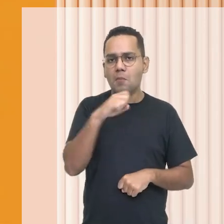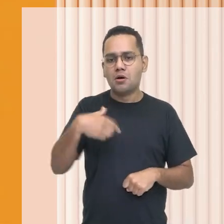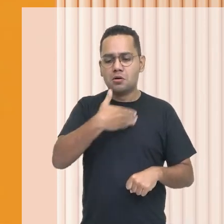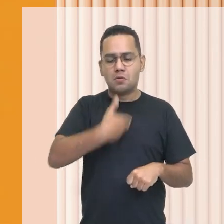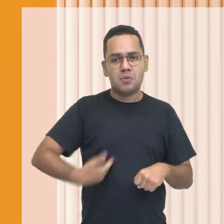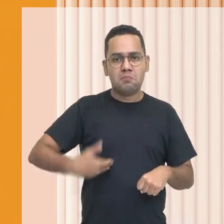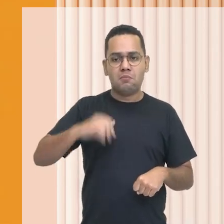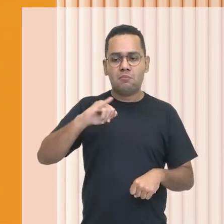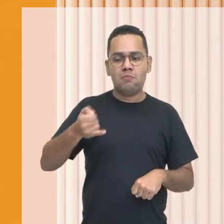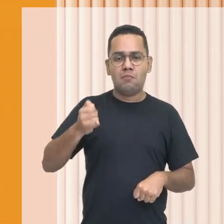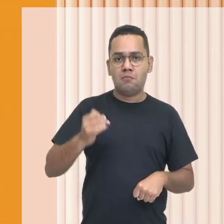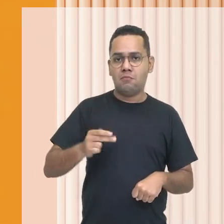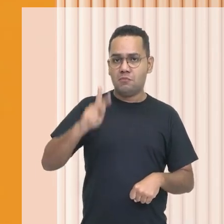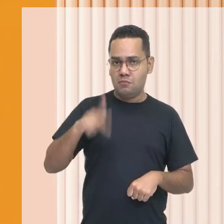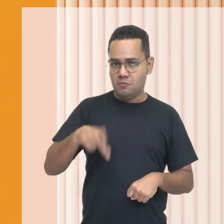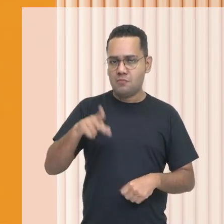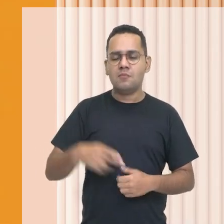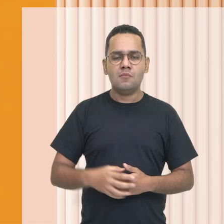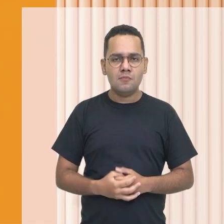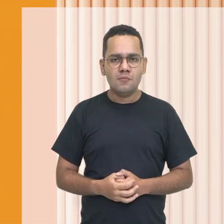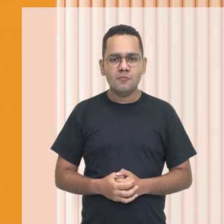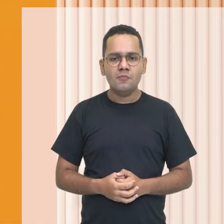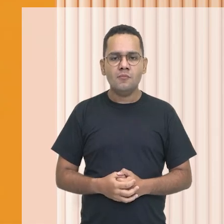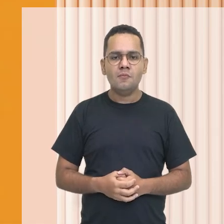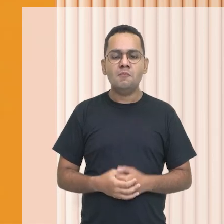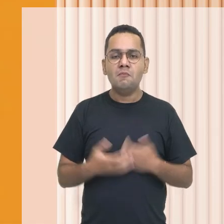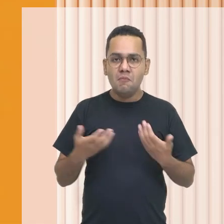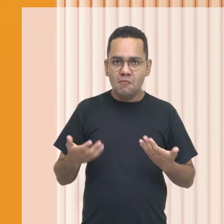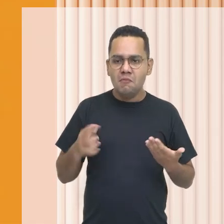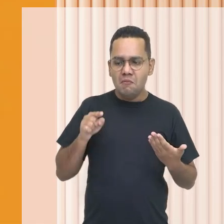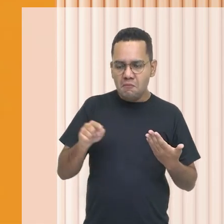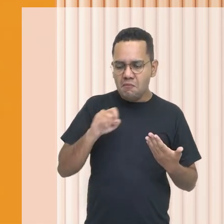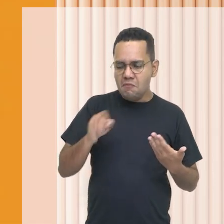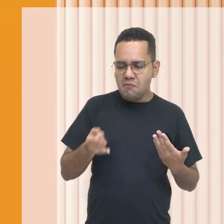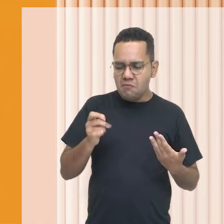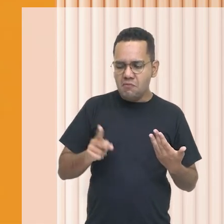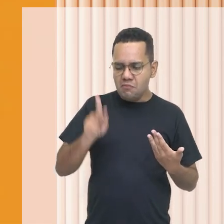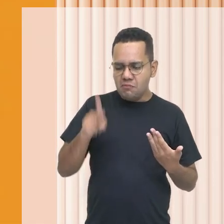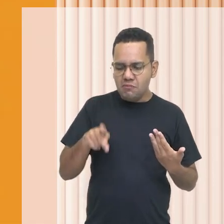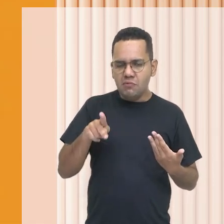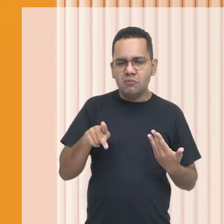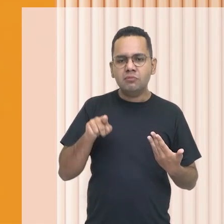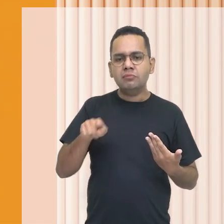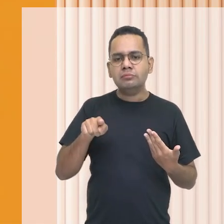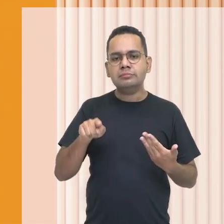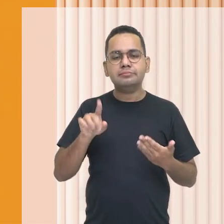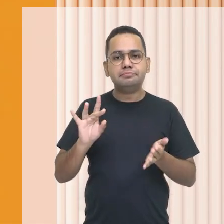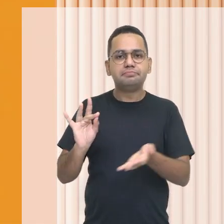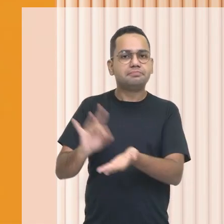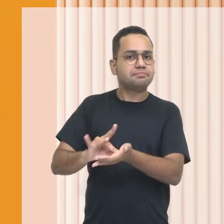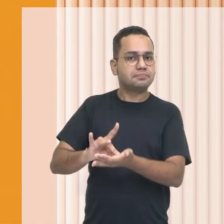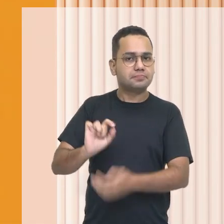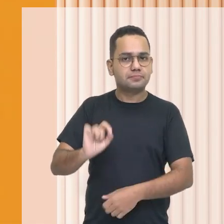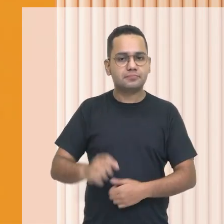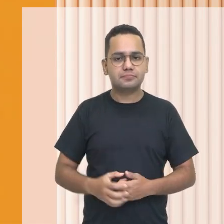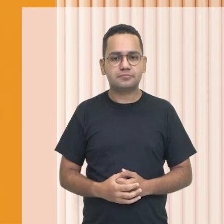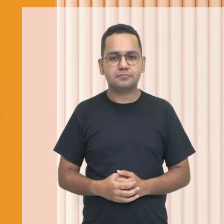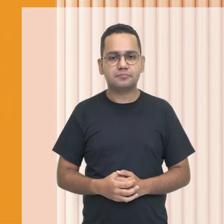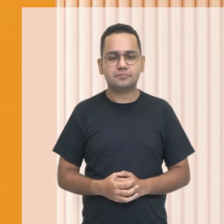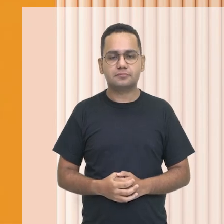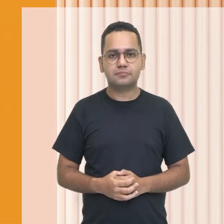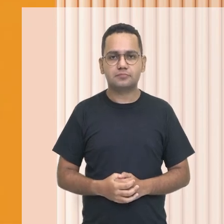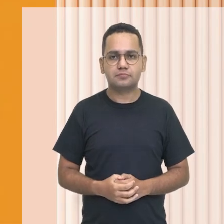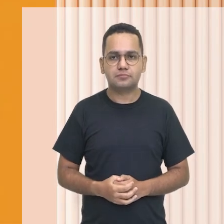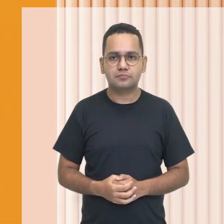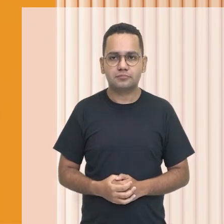na qual é nesse governo que você vai ter justamente a definição que o